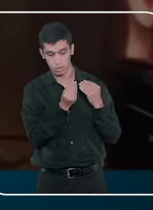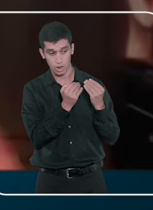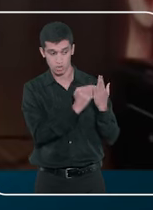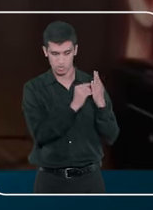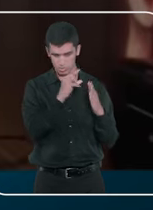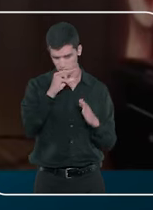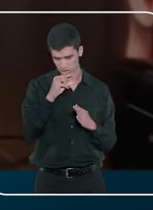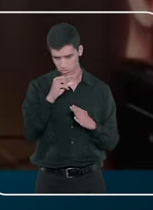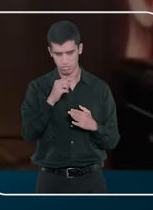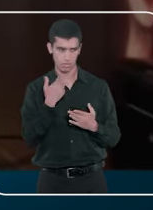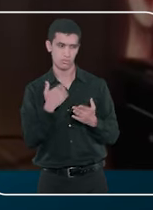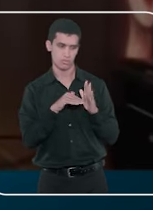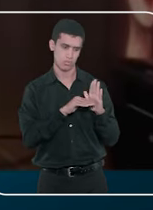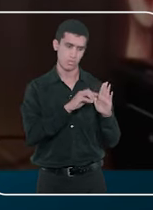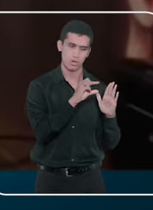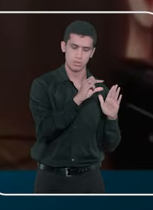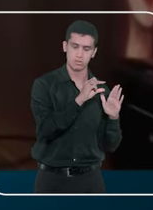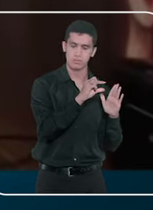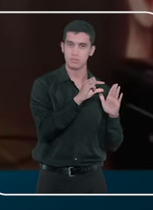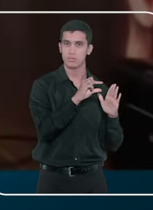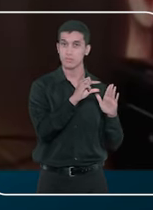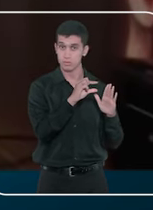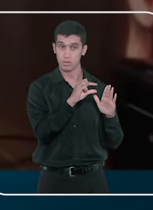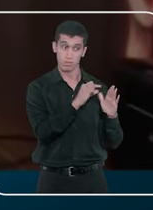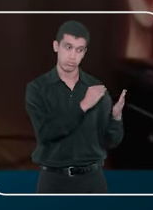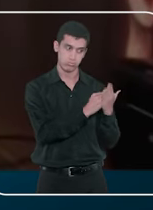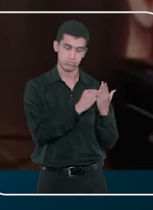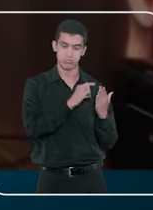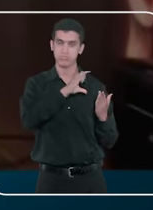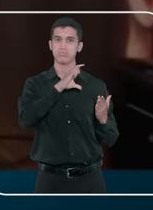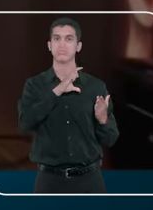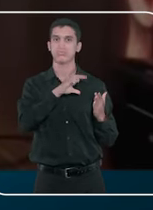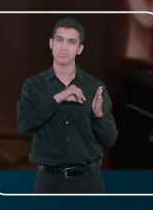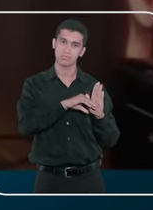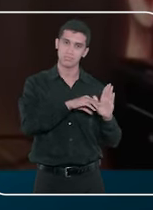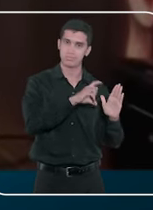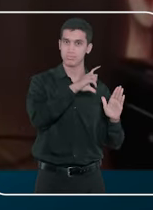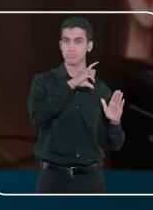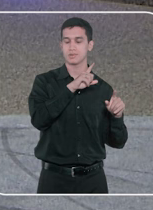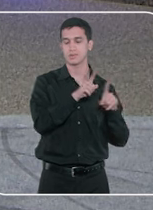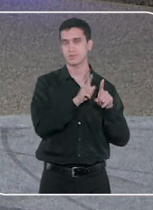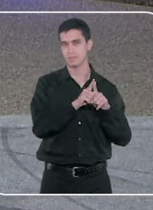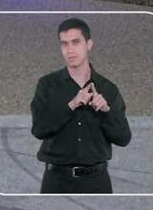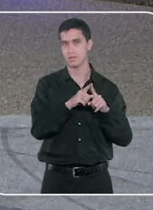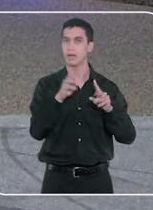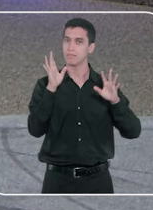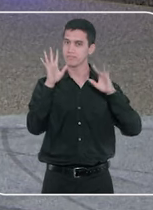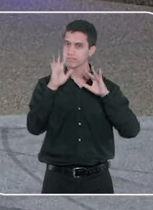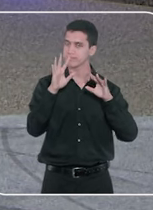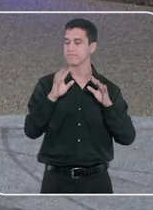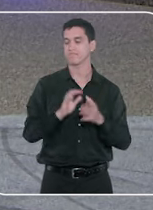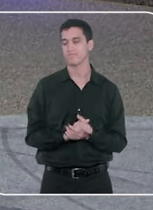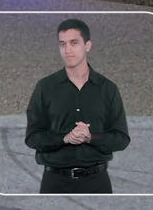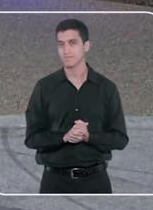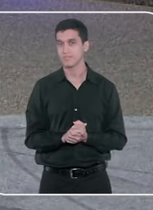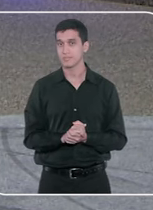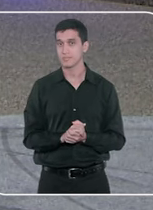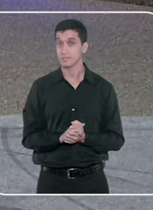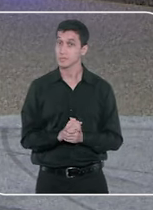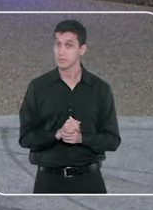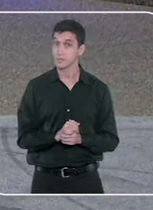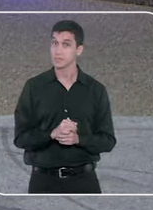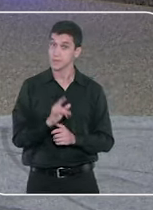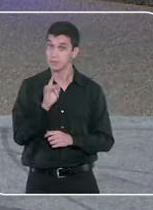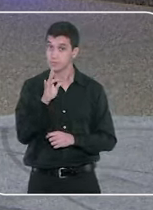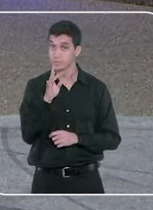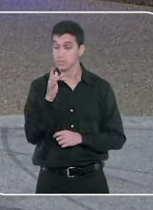oferecida. Aqui nós temos essa sofisticação também apontada pelo professor Sulzberger. E só para a gente